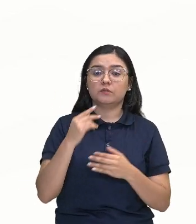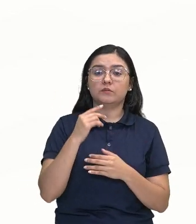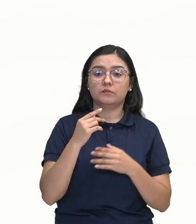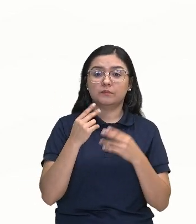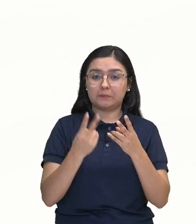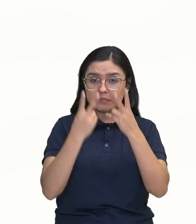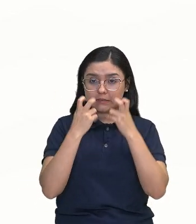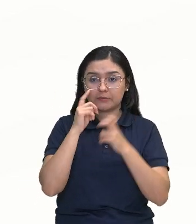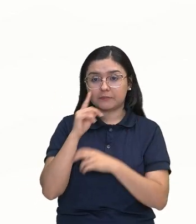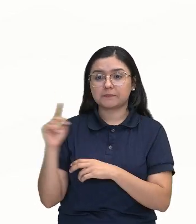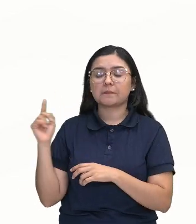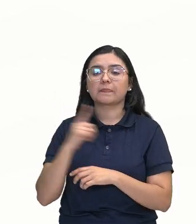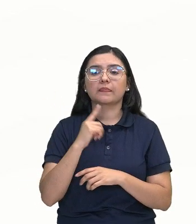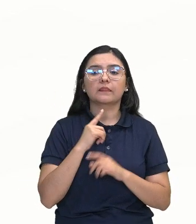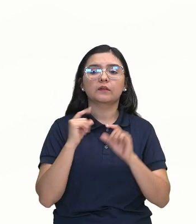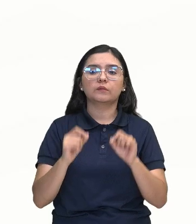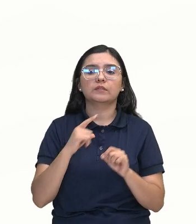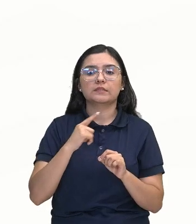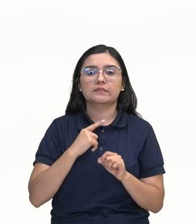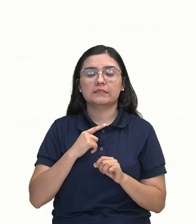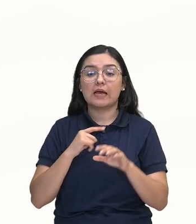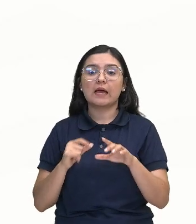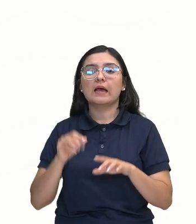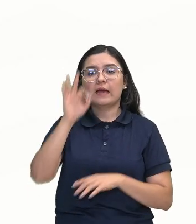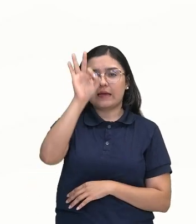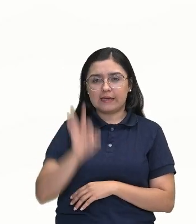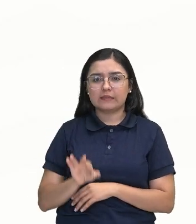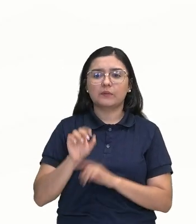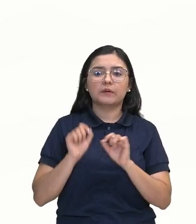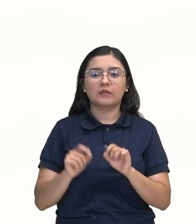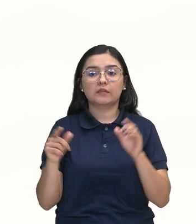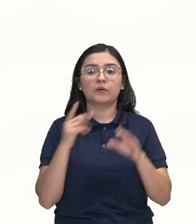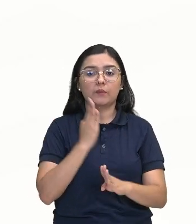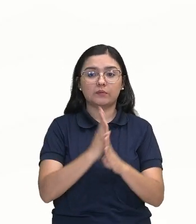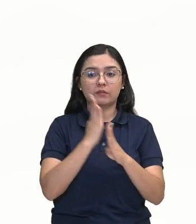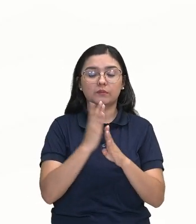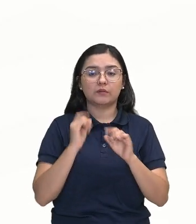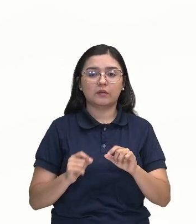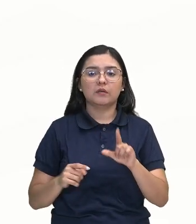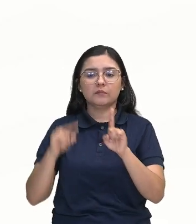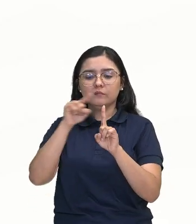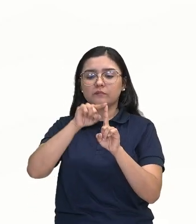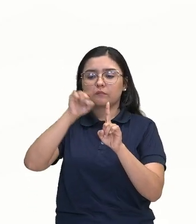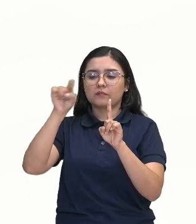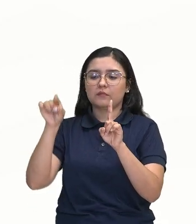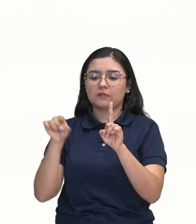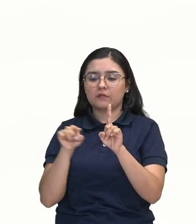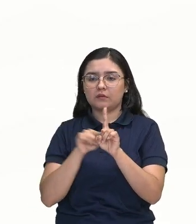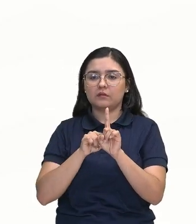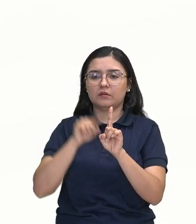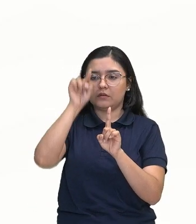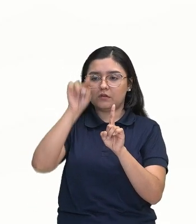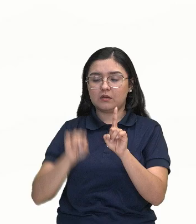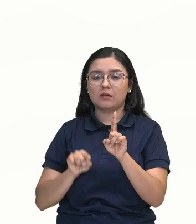bem, quando a gente traçar aqui essa reta, nós estamos encontrando aqui no caso, tá bom? Somente a metade de